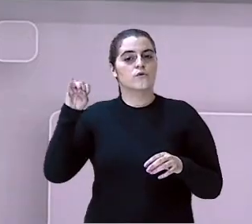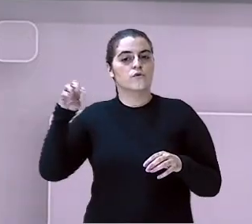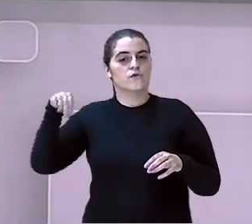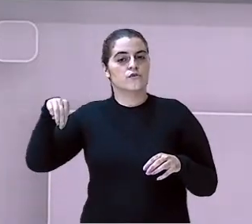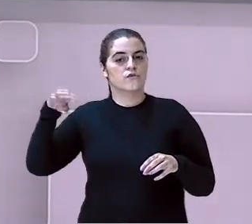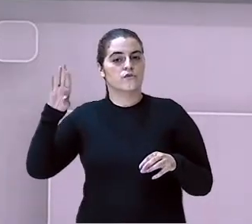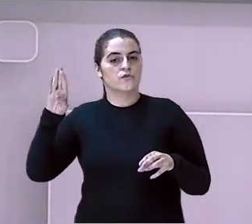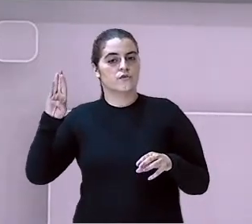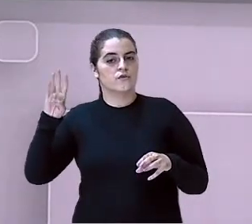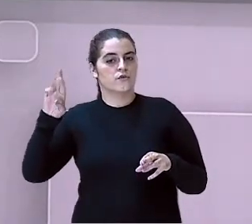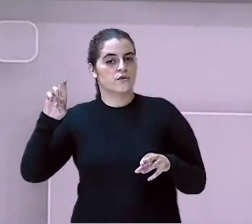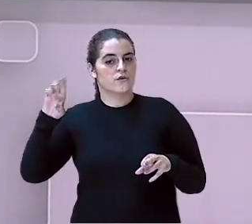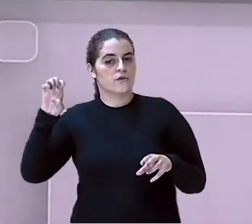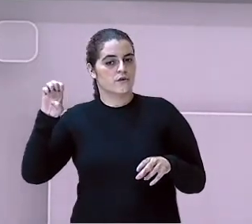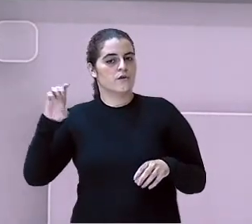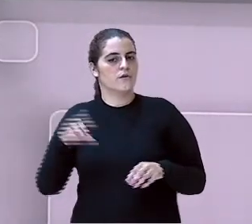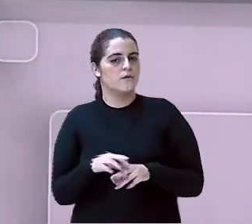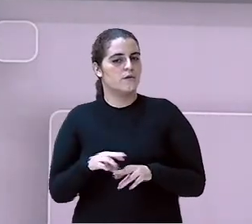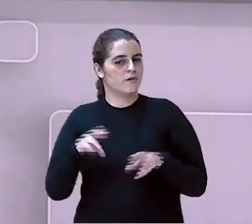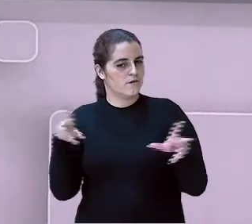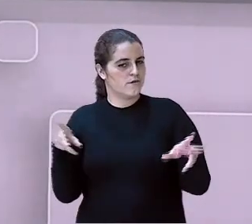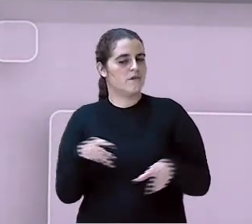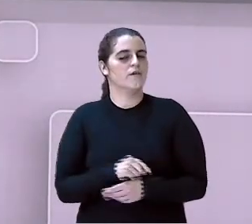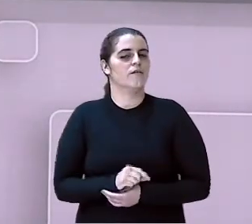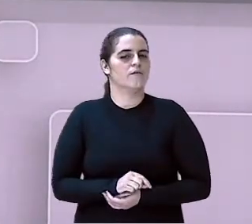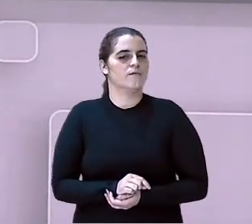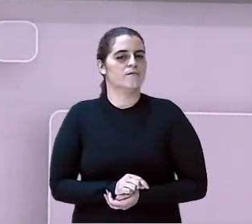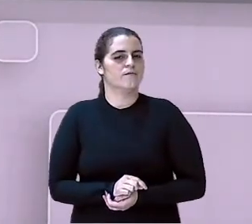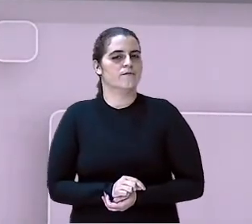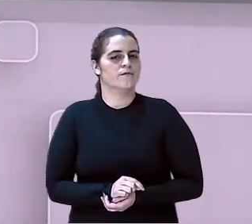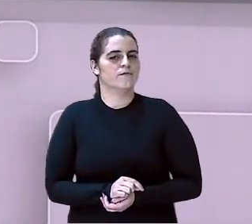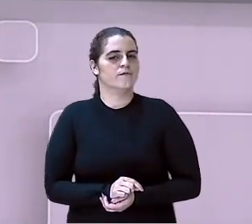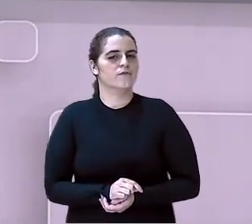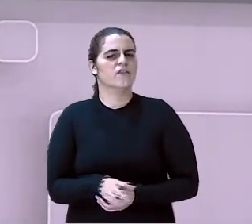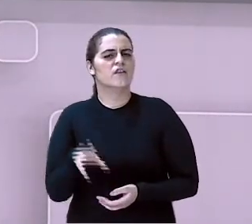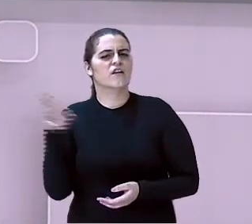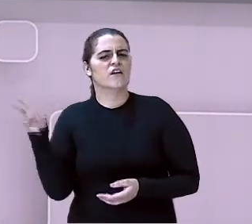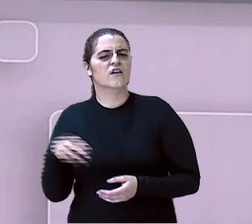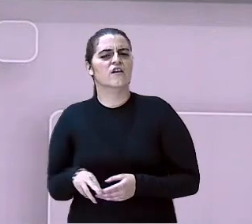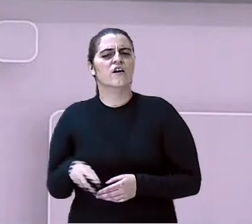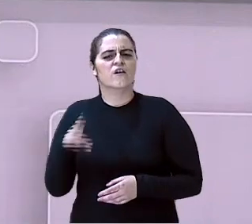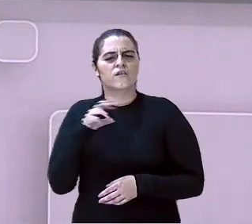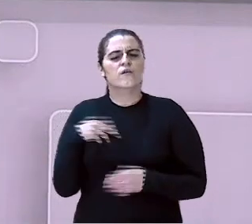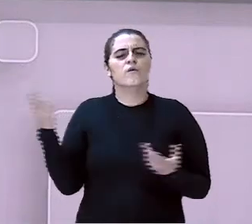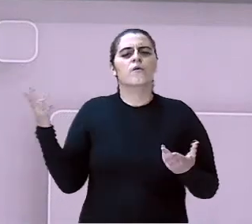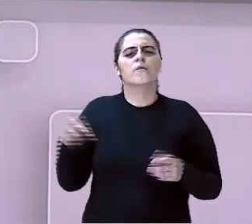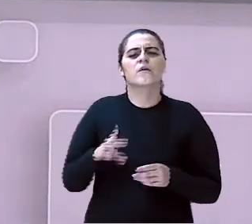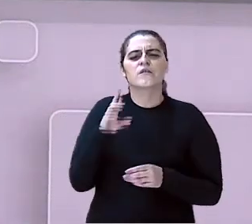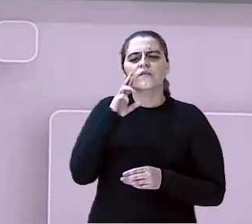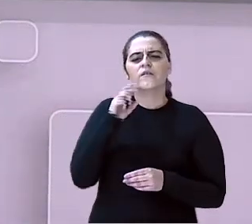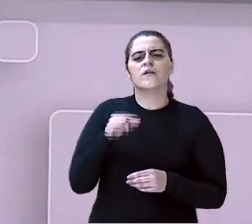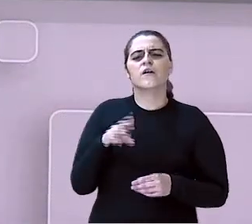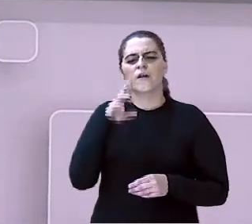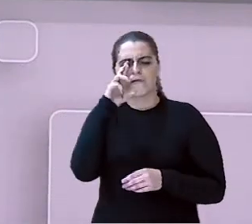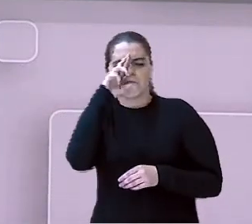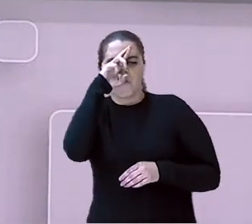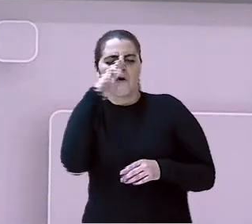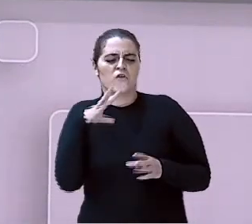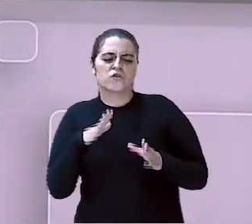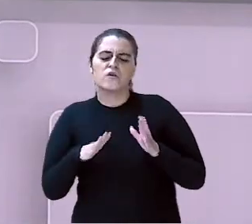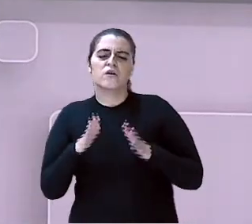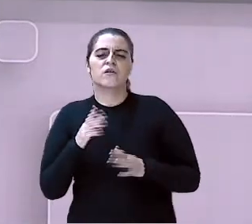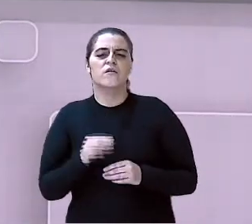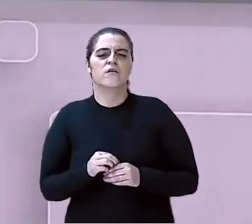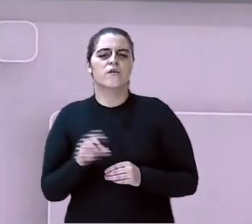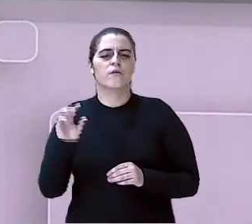é diferente um som do outro. Muito legal, né? E a intensidade, professora? Como funciona a intensidade? É